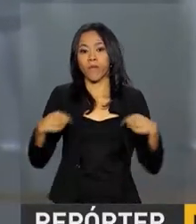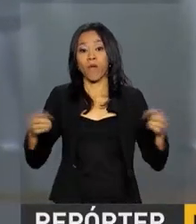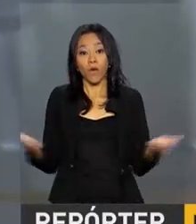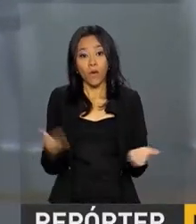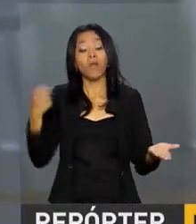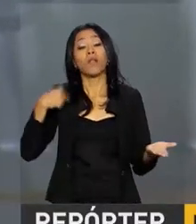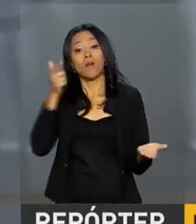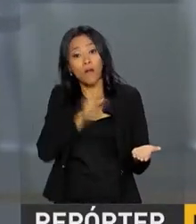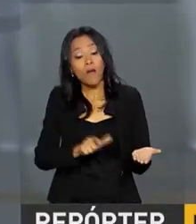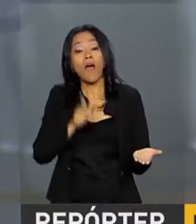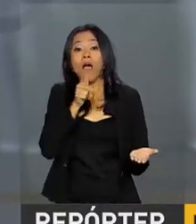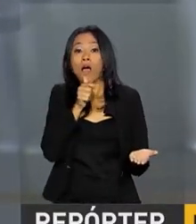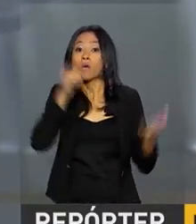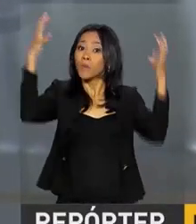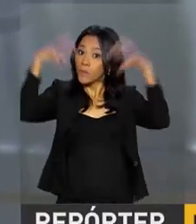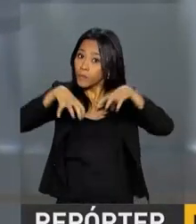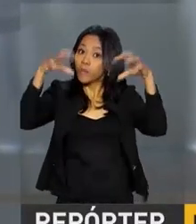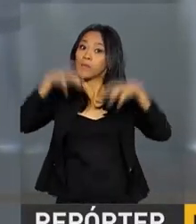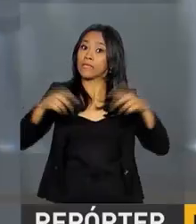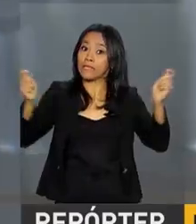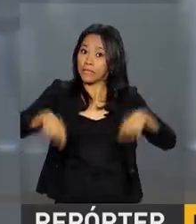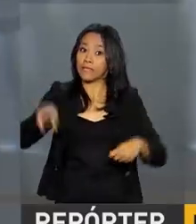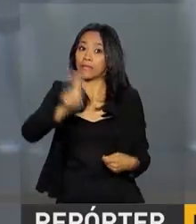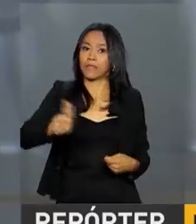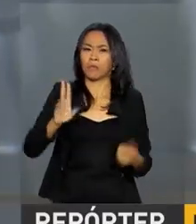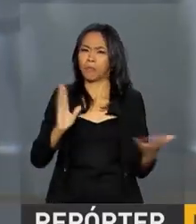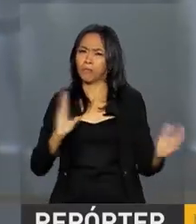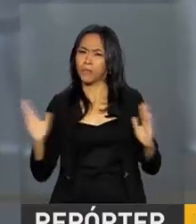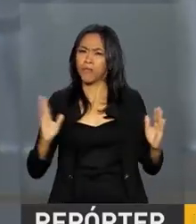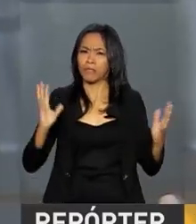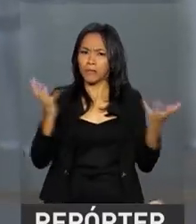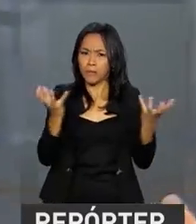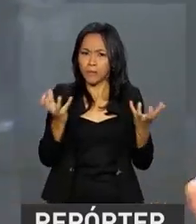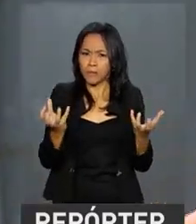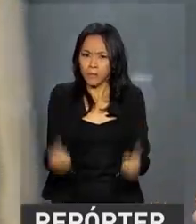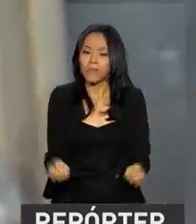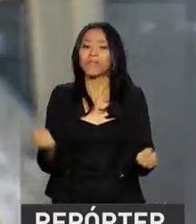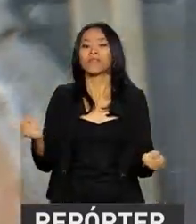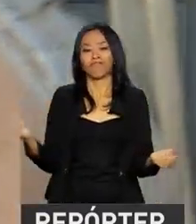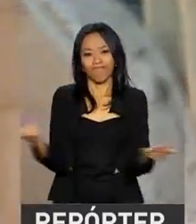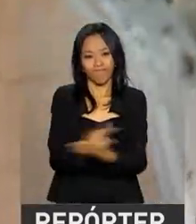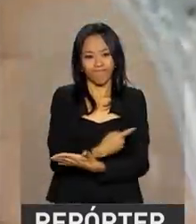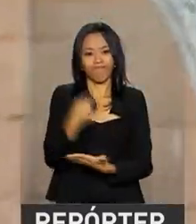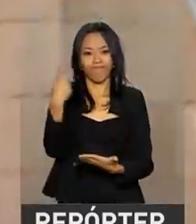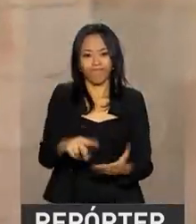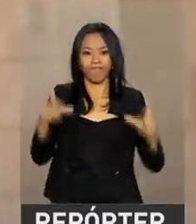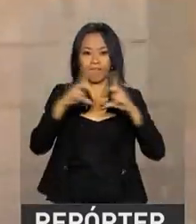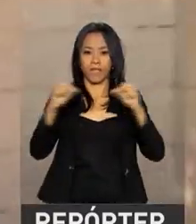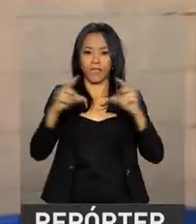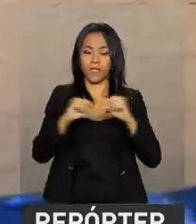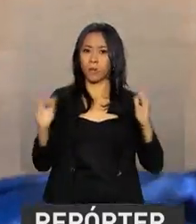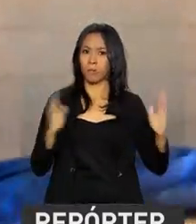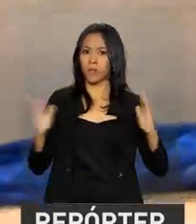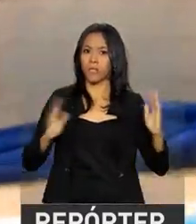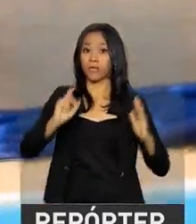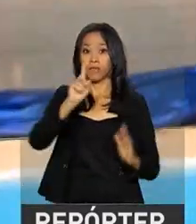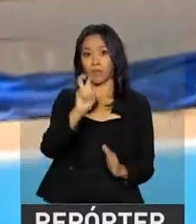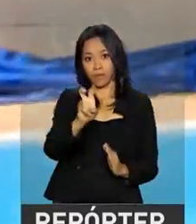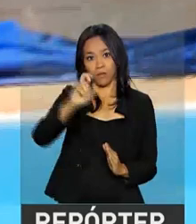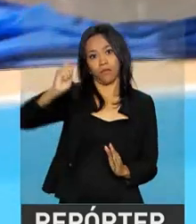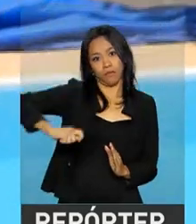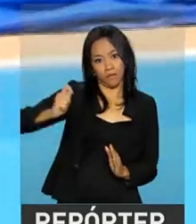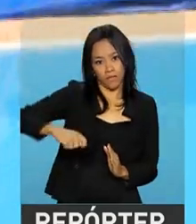água da chuva suficiente para ser usada no período de estiagem que aqui no distrito federal dura em torno de cinco meses